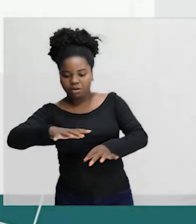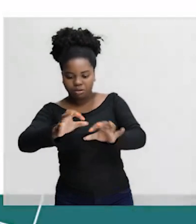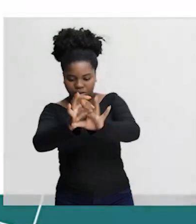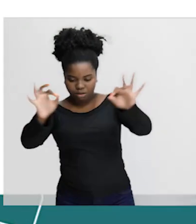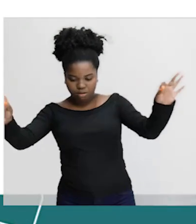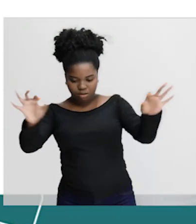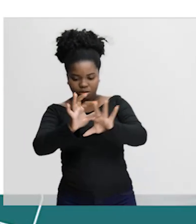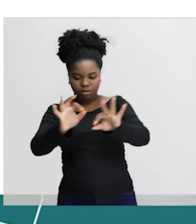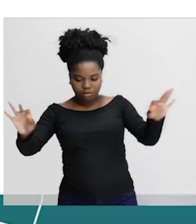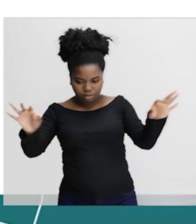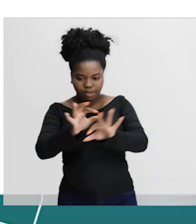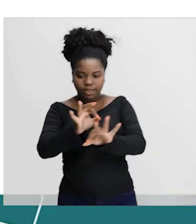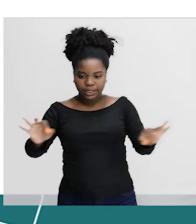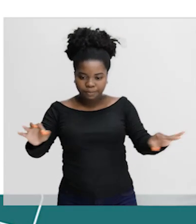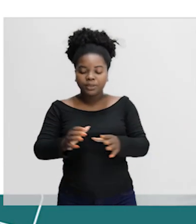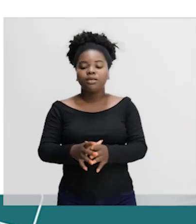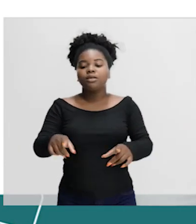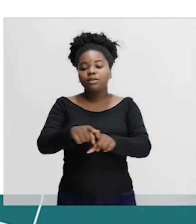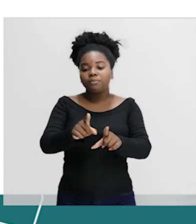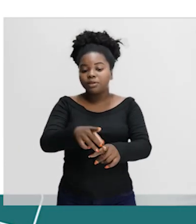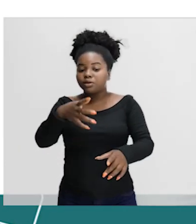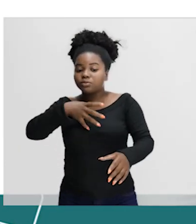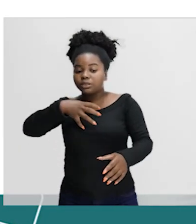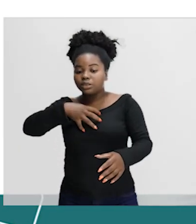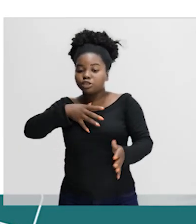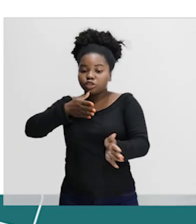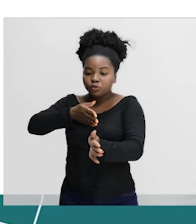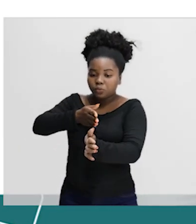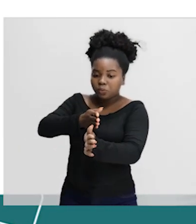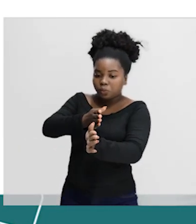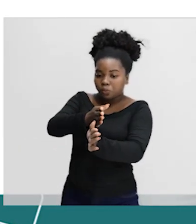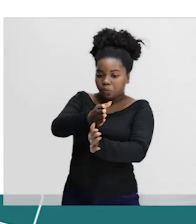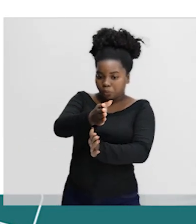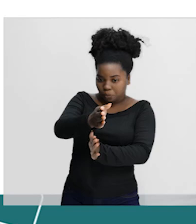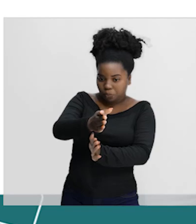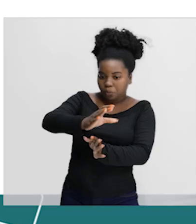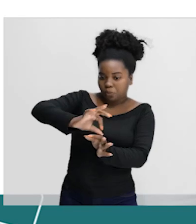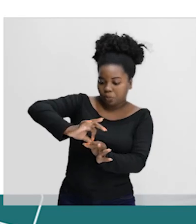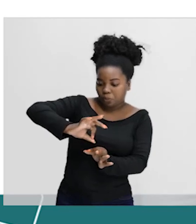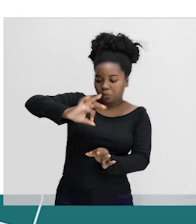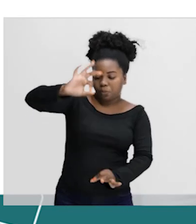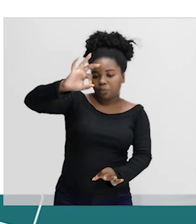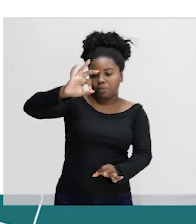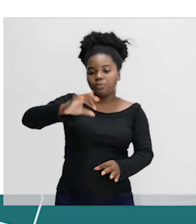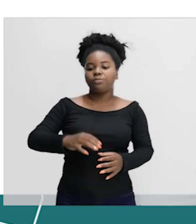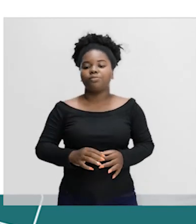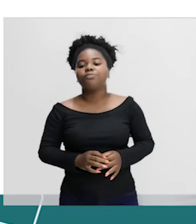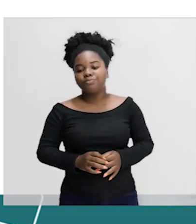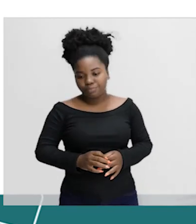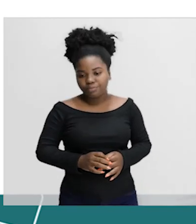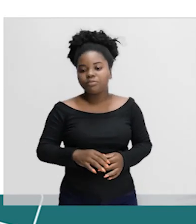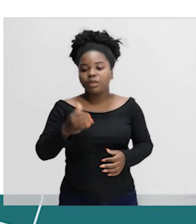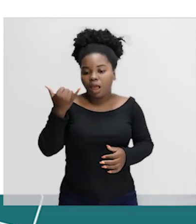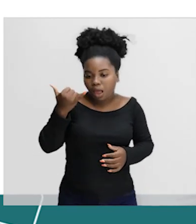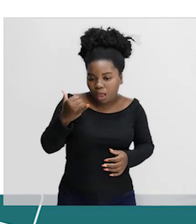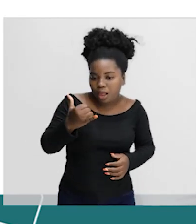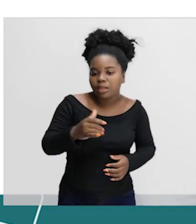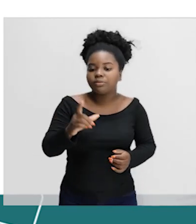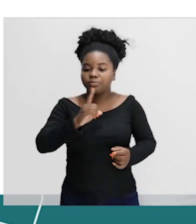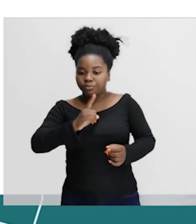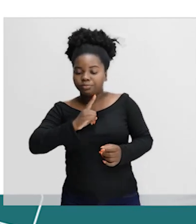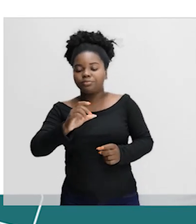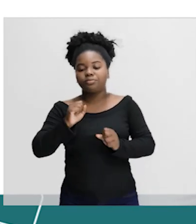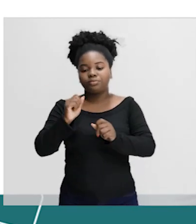do fio e o sentido aí em que esse fio, a corrente elétrica ela está aí percorrendo,